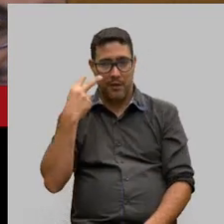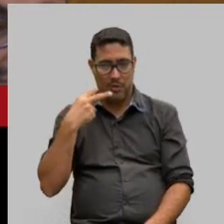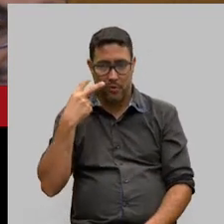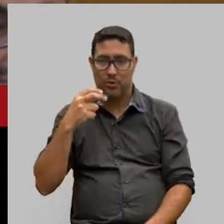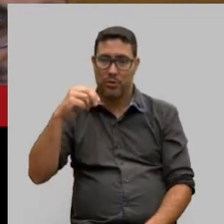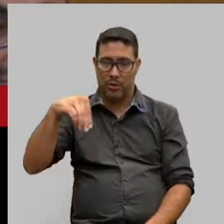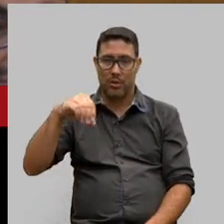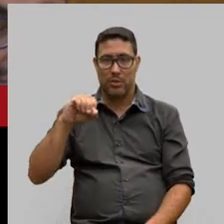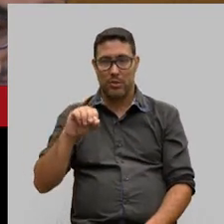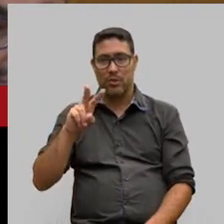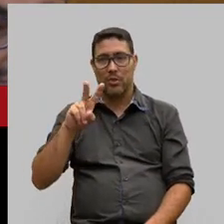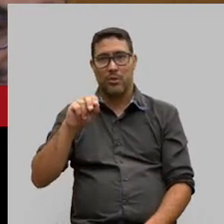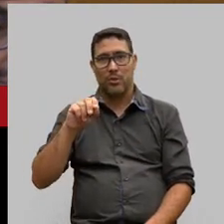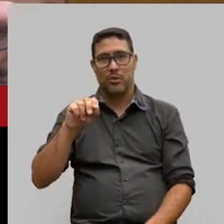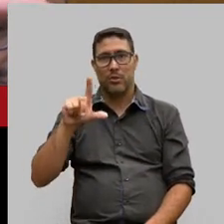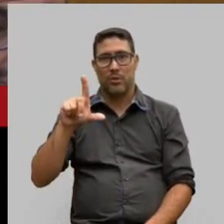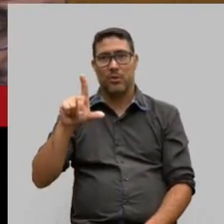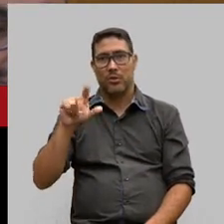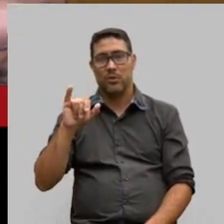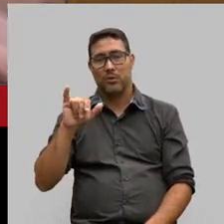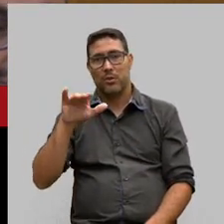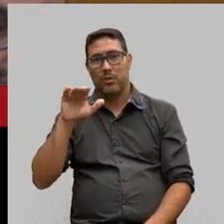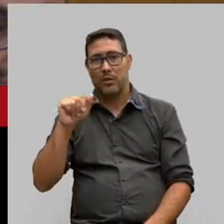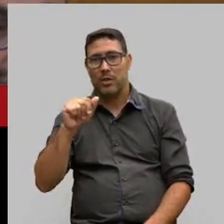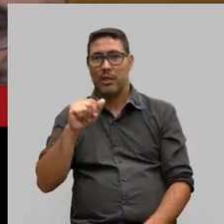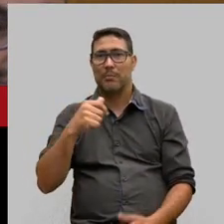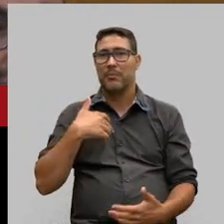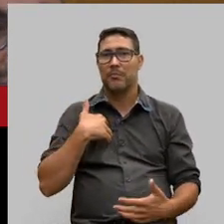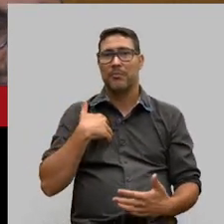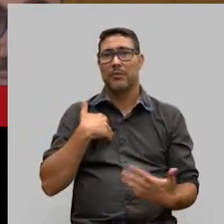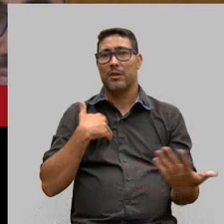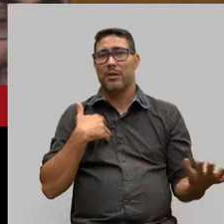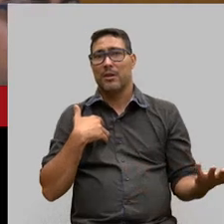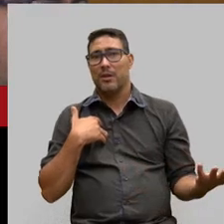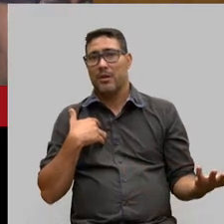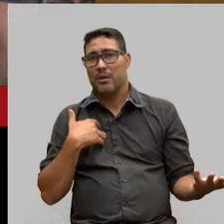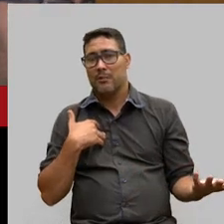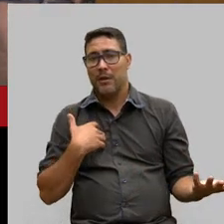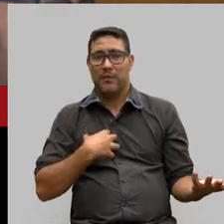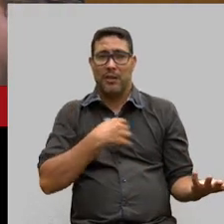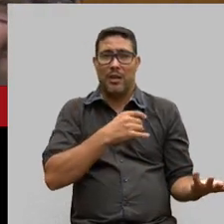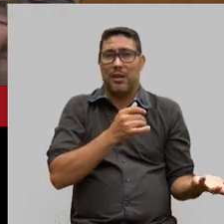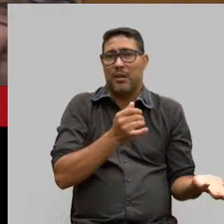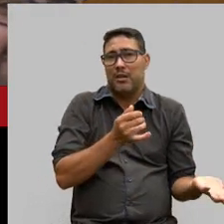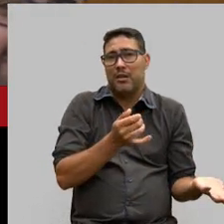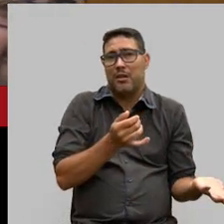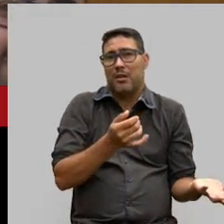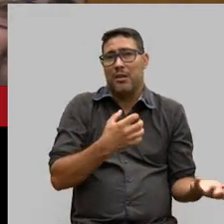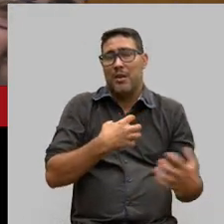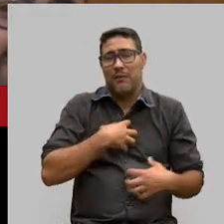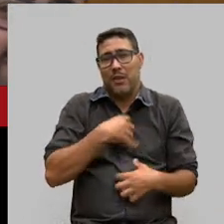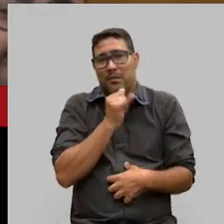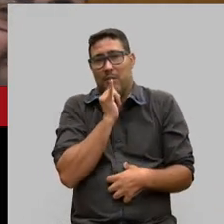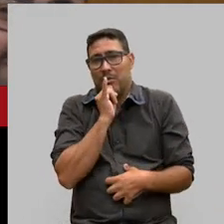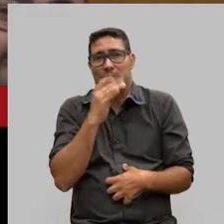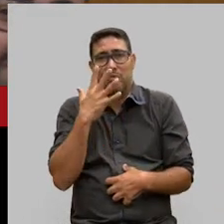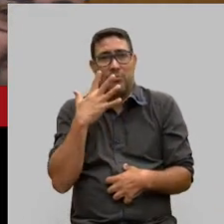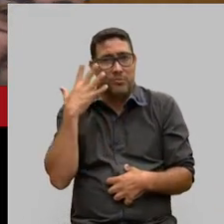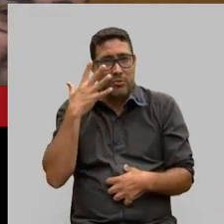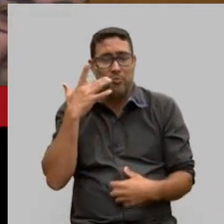me perdoa me decepcionou o seu discurso então a senhora muda de Nova Lima e se elege noutra cidade né porque um